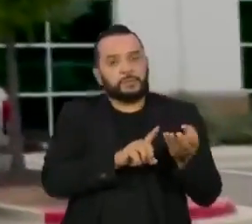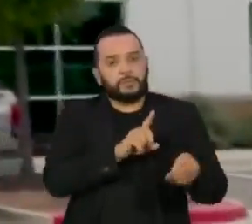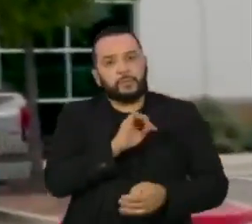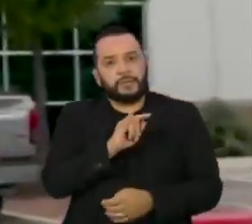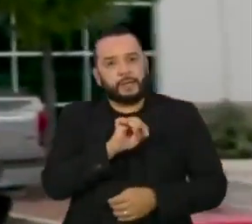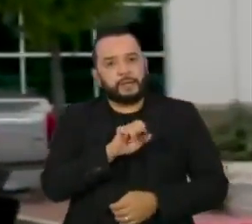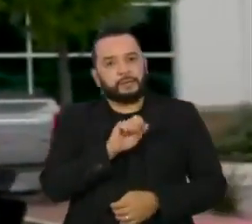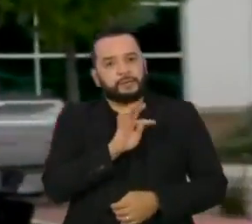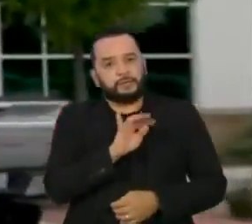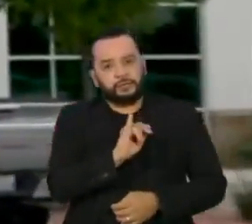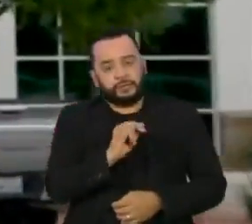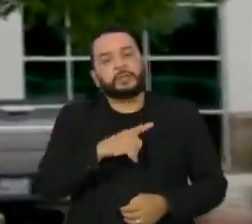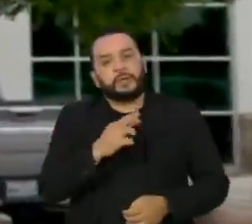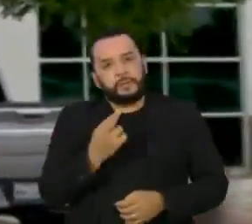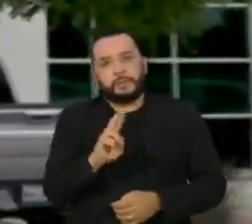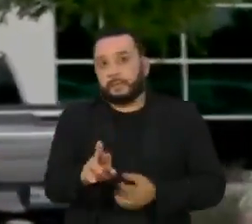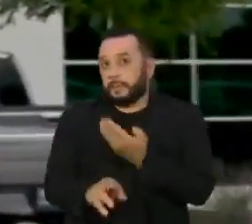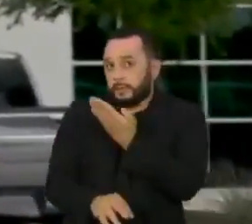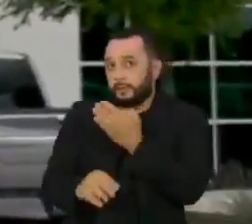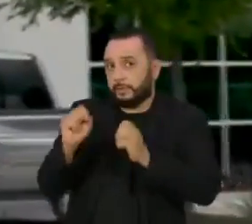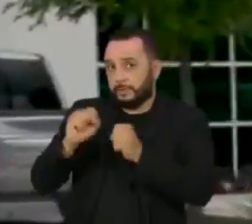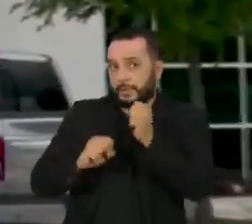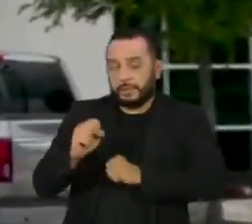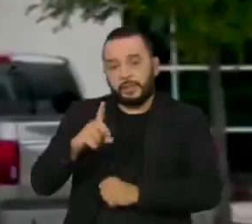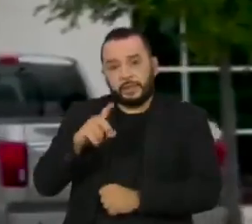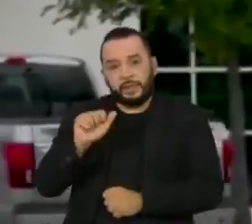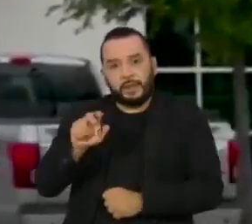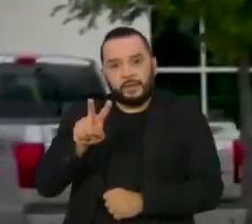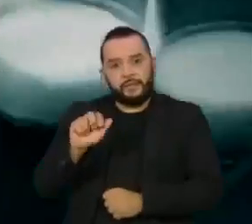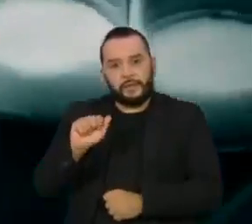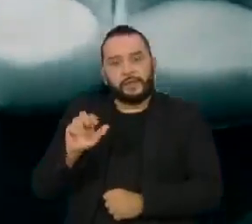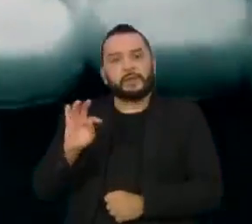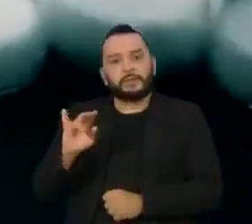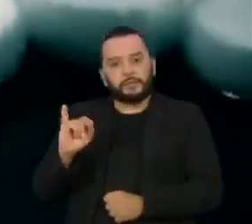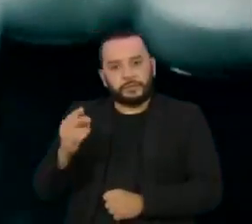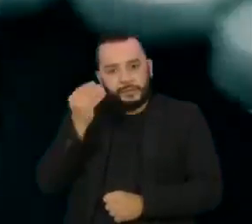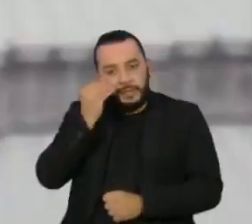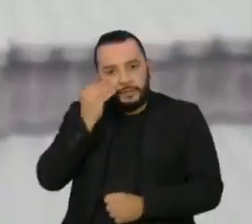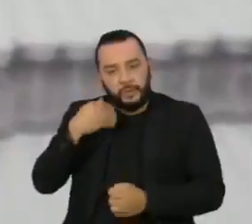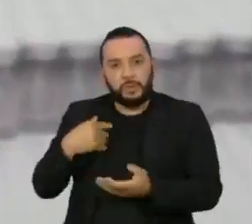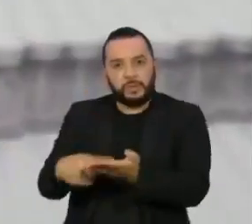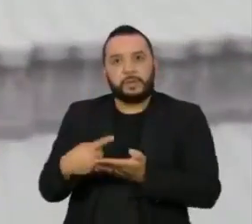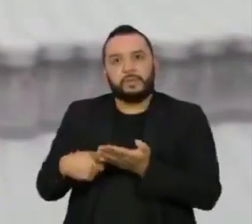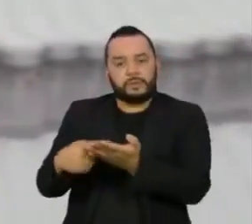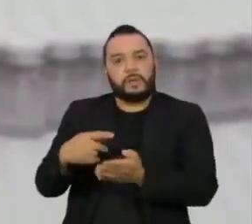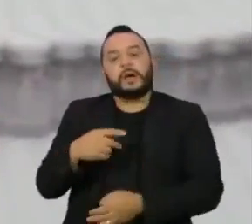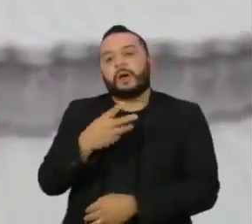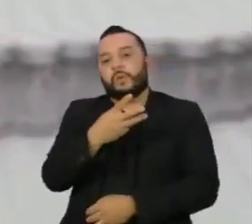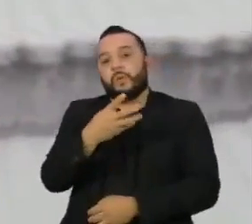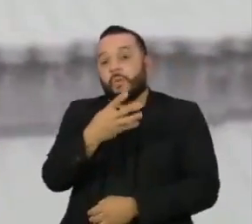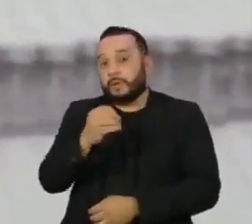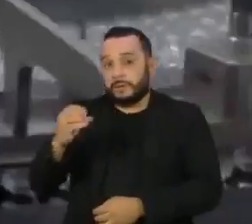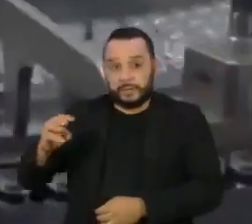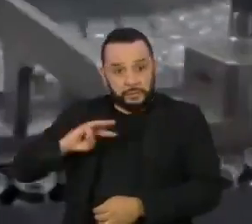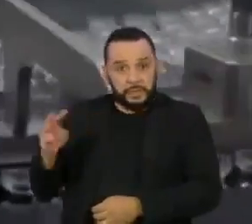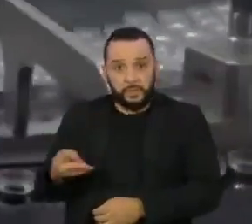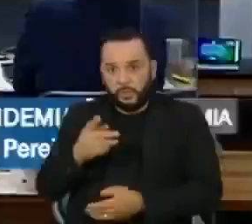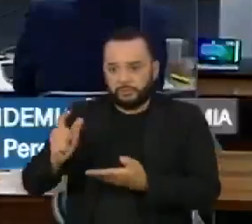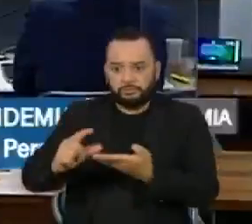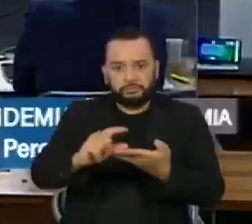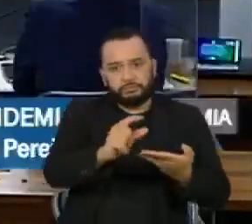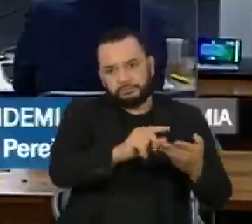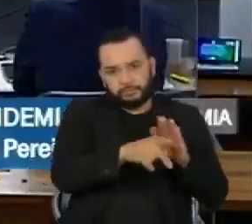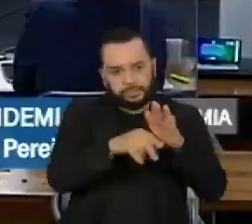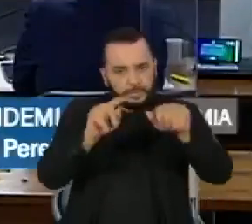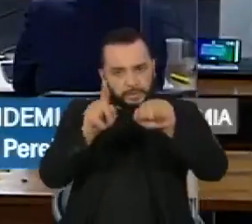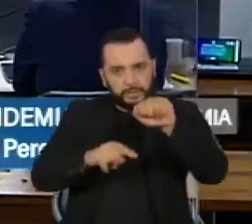Davat Medical Supply, empresa americana que tentou negociar os 400 milhões de imunizantes da AstraZeneca com o governo brasileiro.